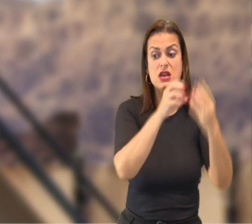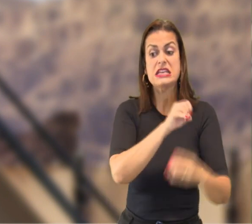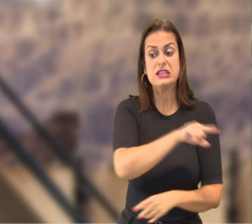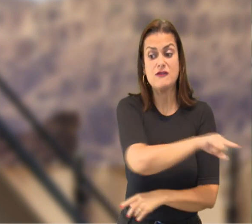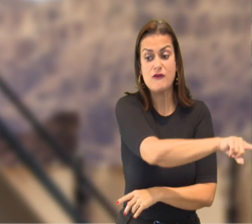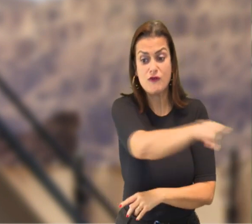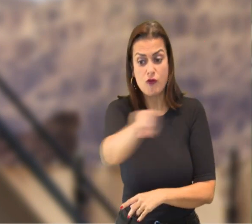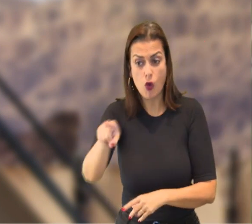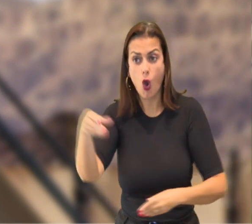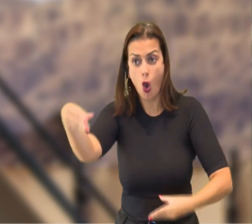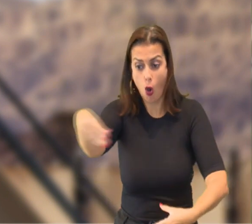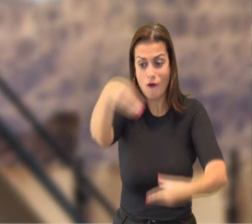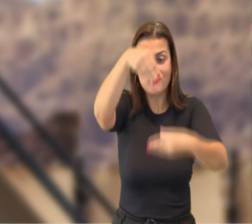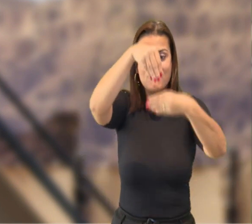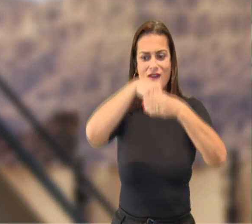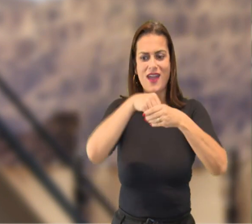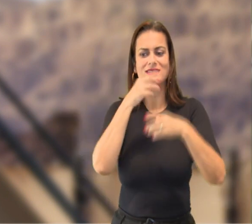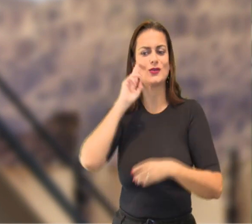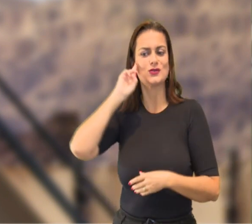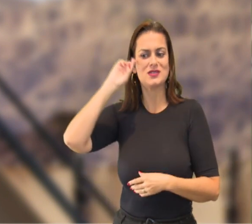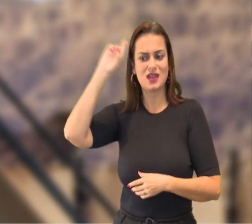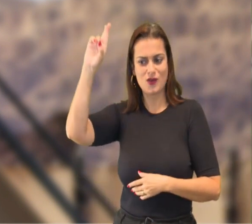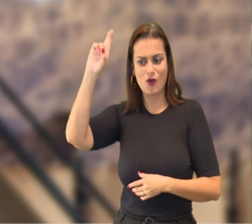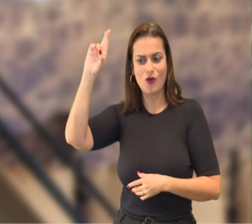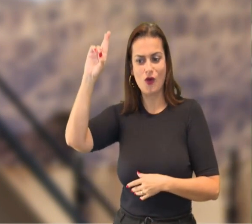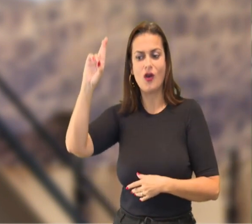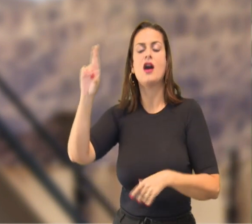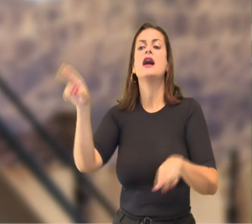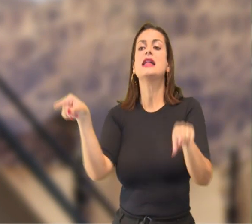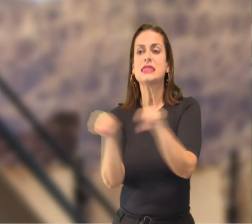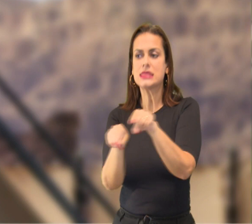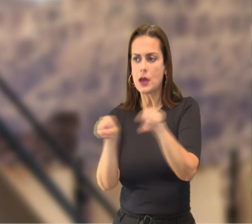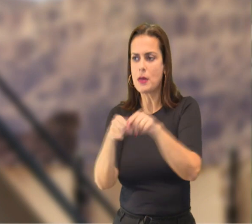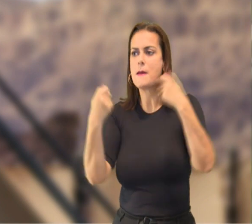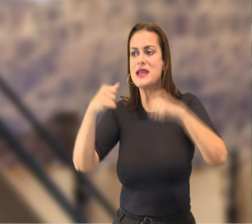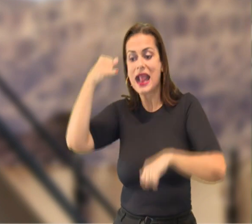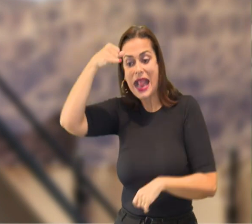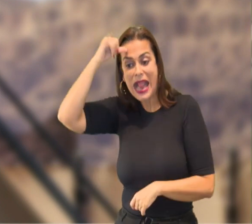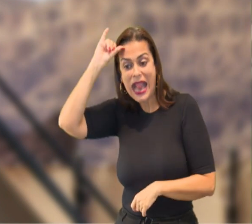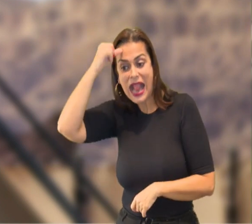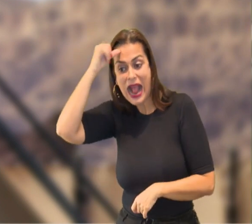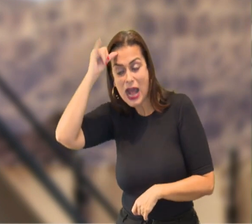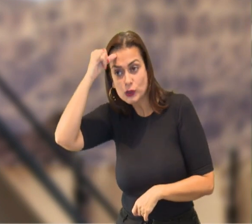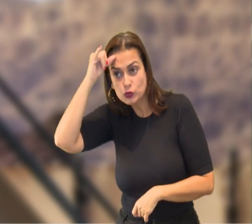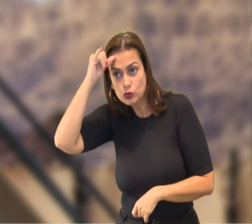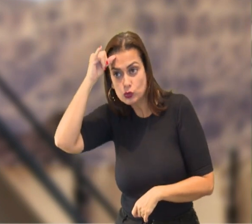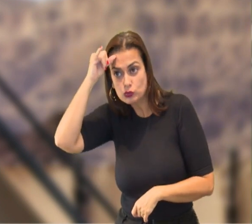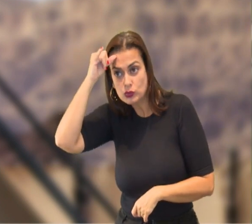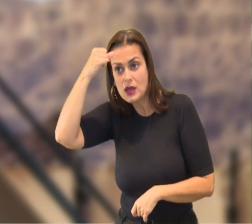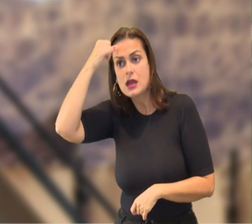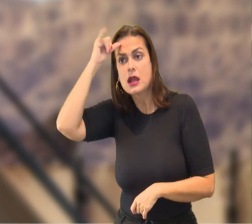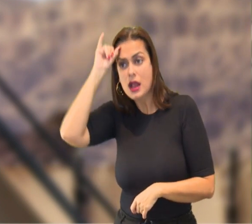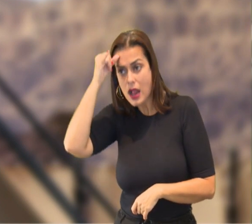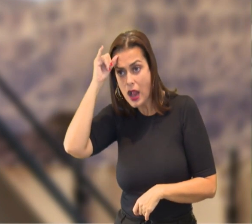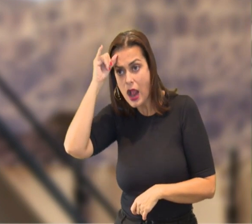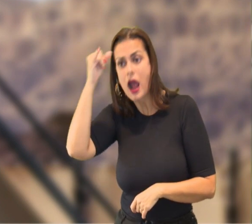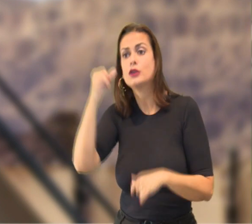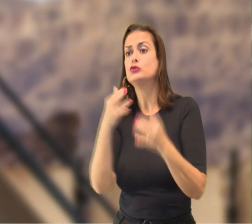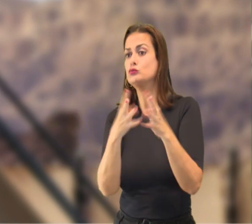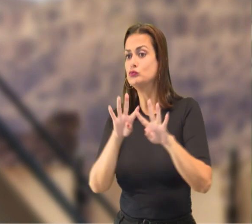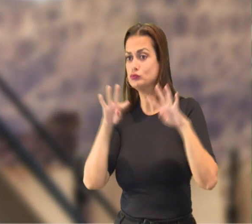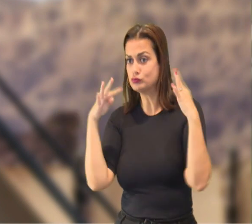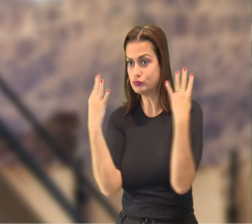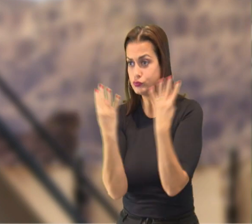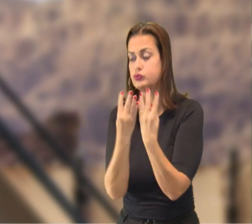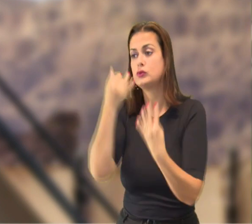de vós trouxer oferta ao Senhor, trareis a vossa oferta de gado, de rebanho ou de gado miúdo. Se a sua